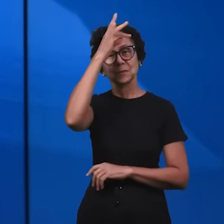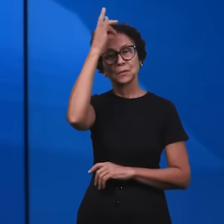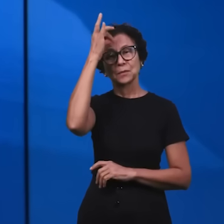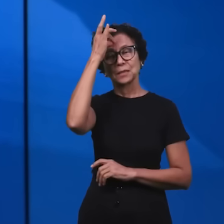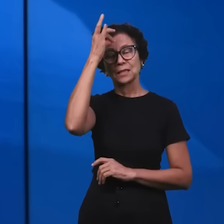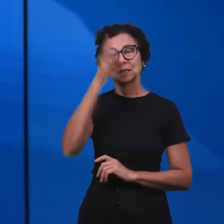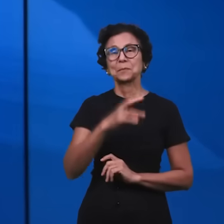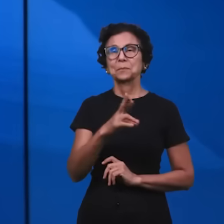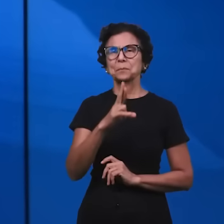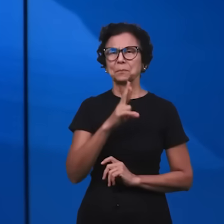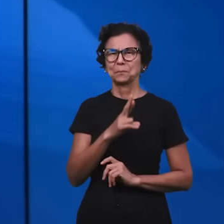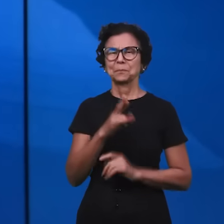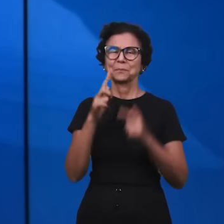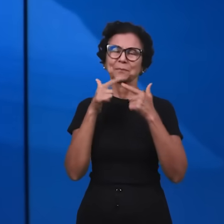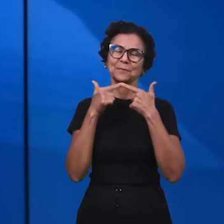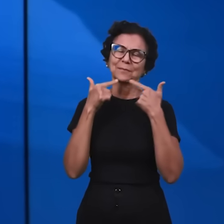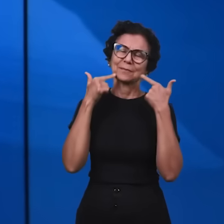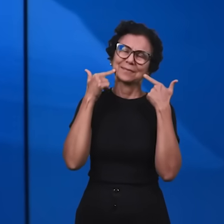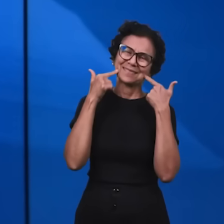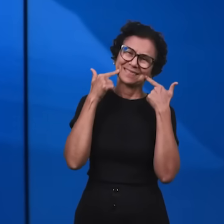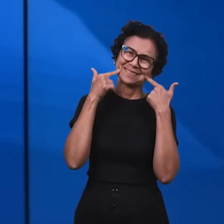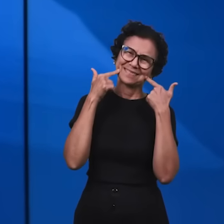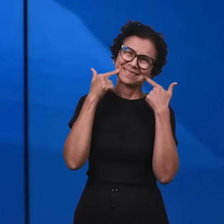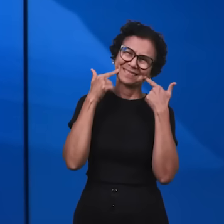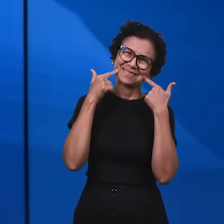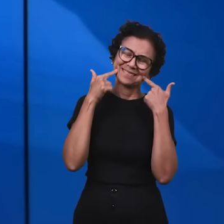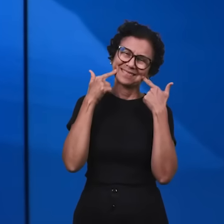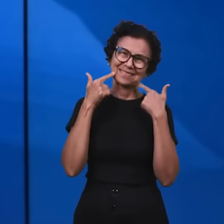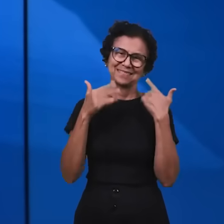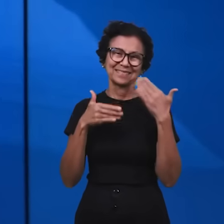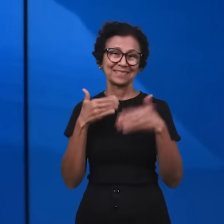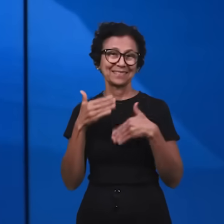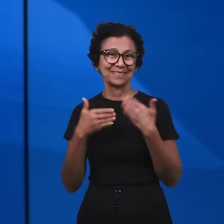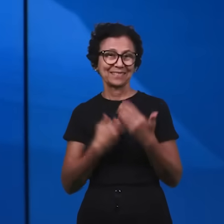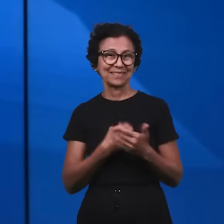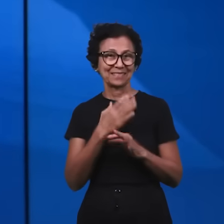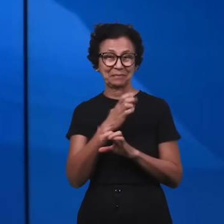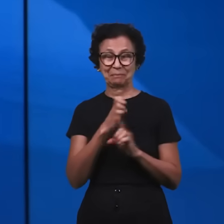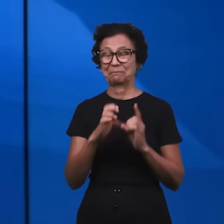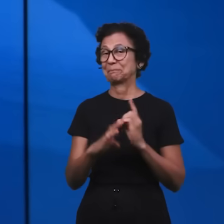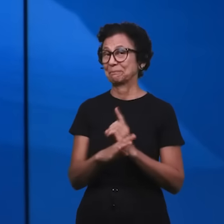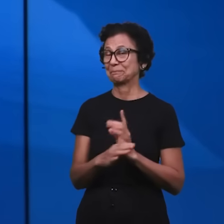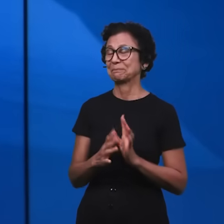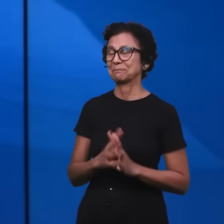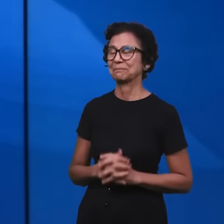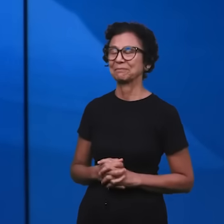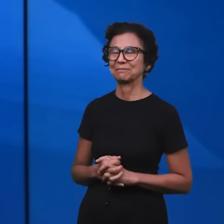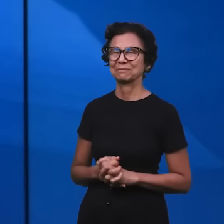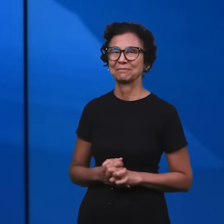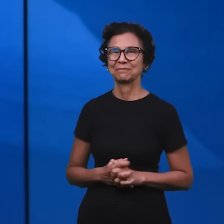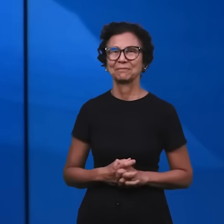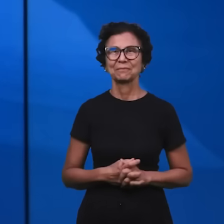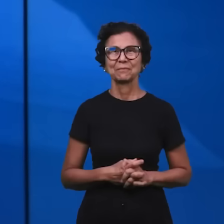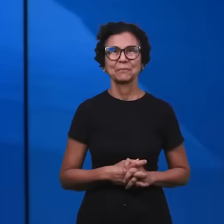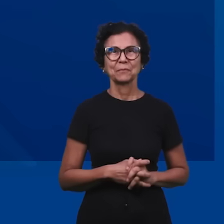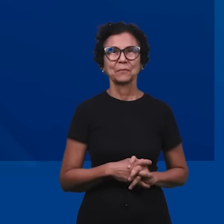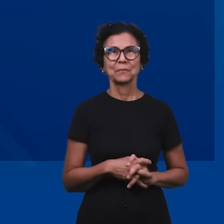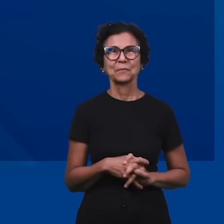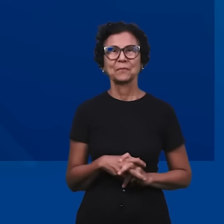Ele vai dar uma resposta também muito bonita, com muito sorriso e muita alegria em participar da Escola Bíblica. Vamos lá, então, aos 2